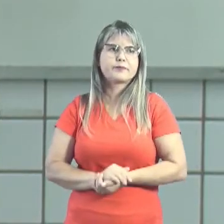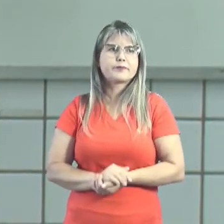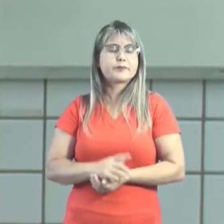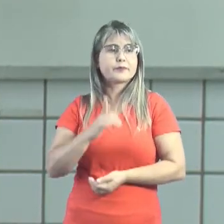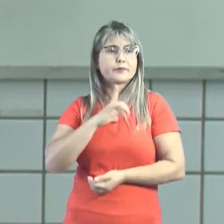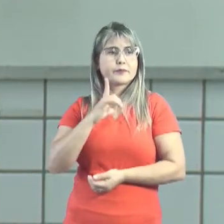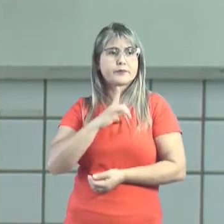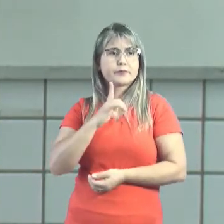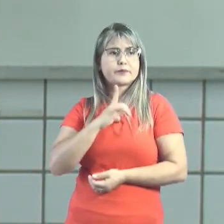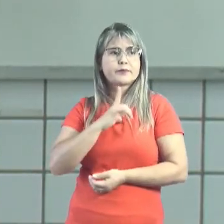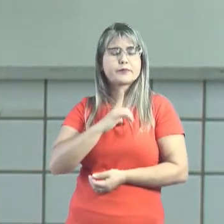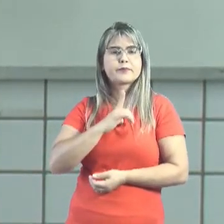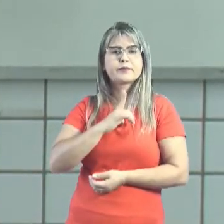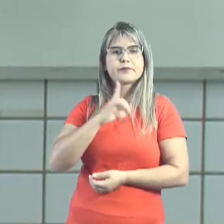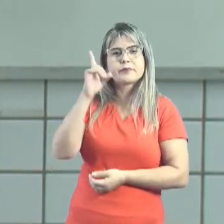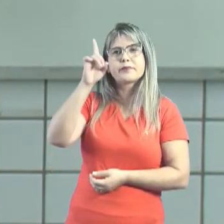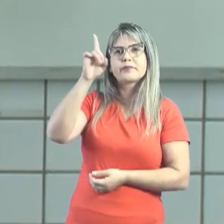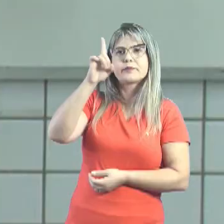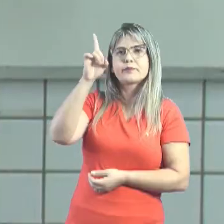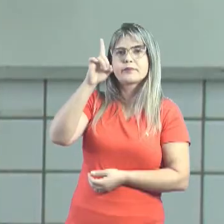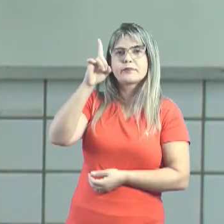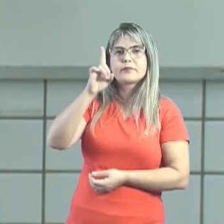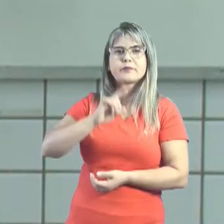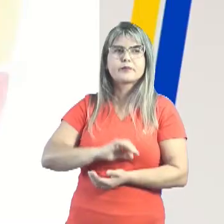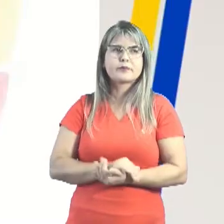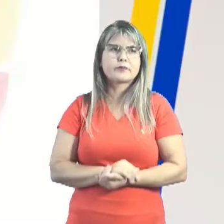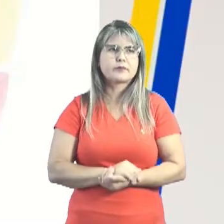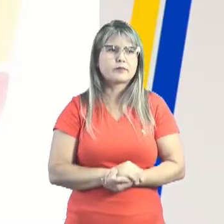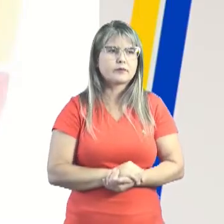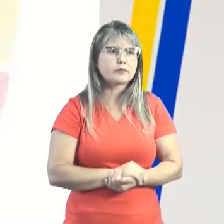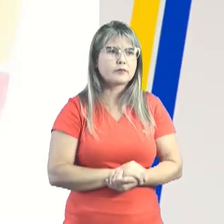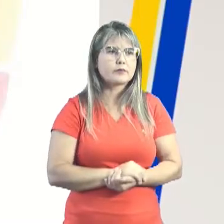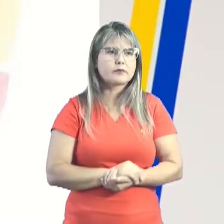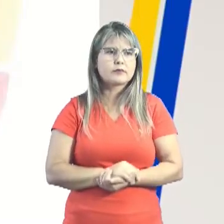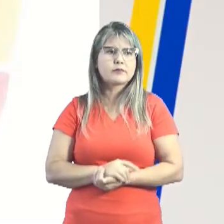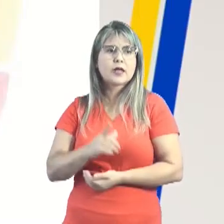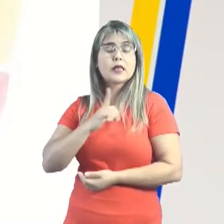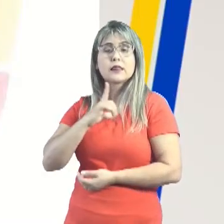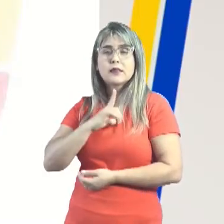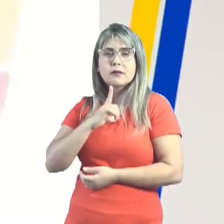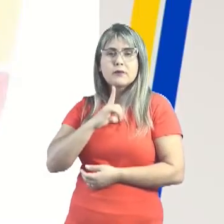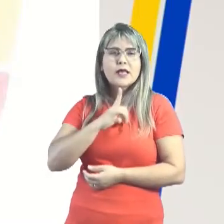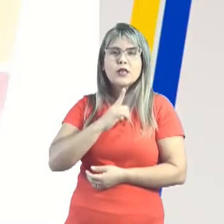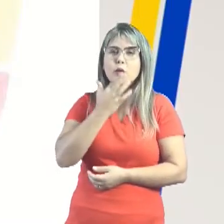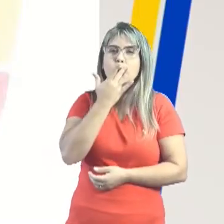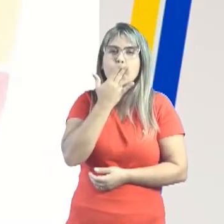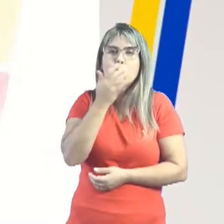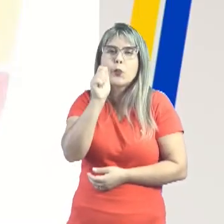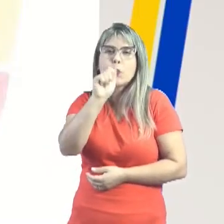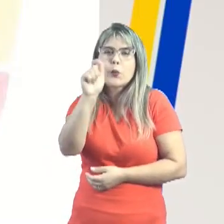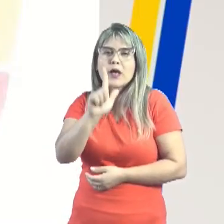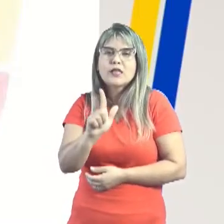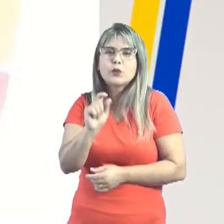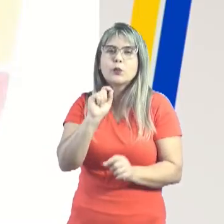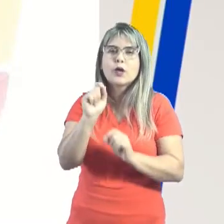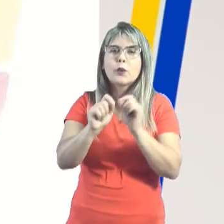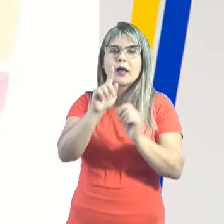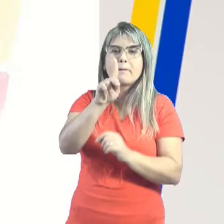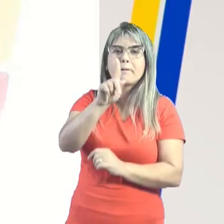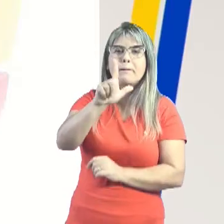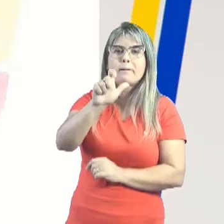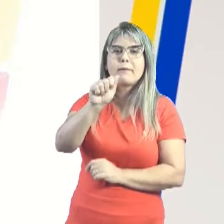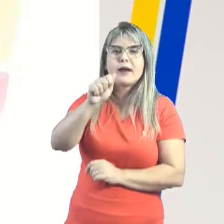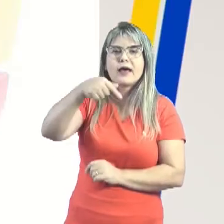hemácias, os leucócitos e as plaquetas. São exemplos aí de células sanguíneas. as três células sanguíneas. E aí